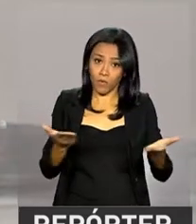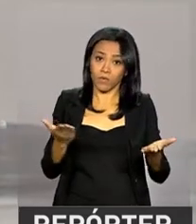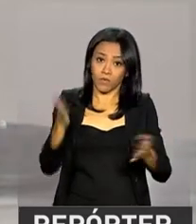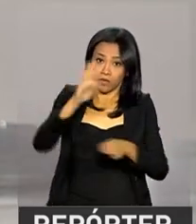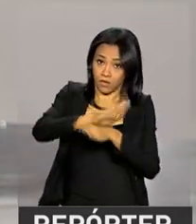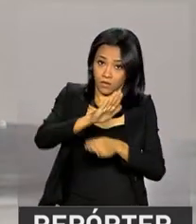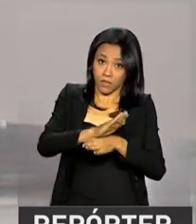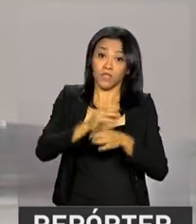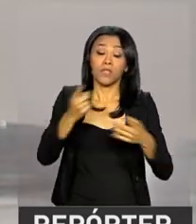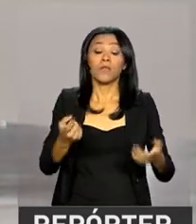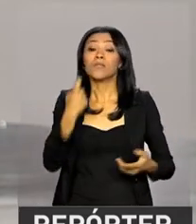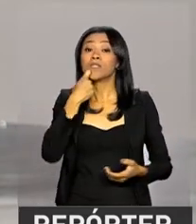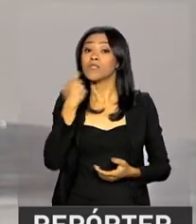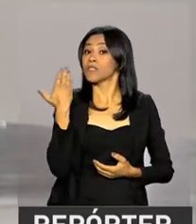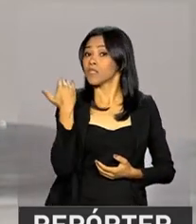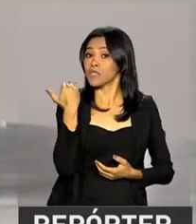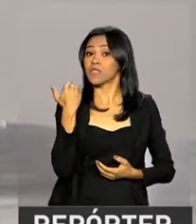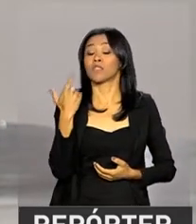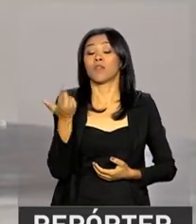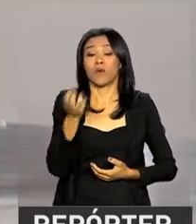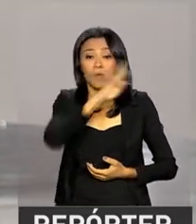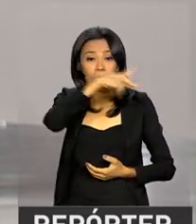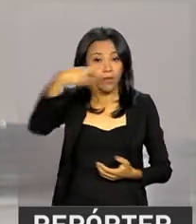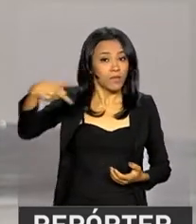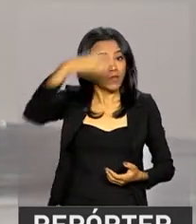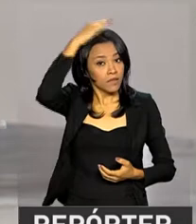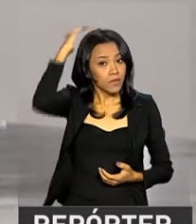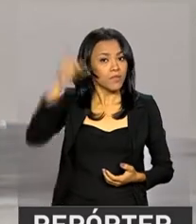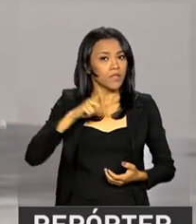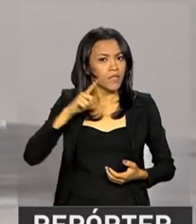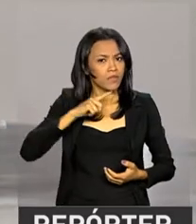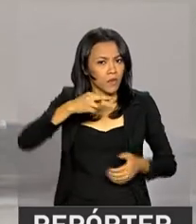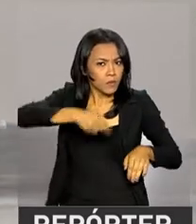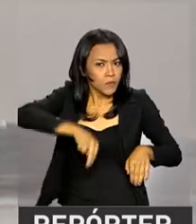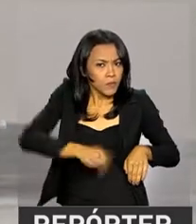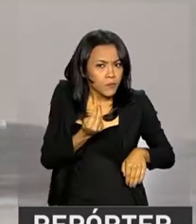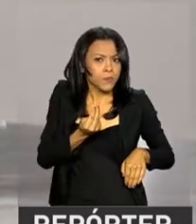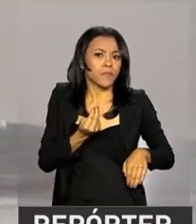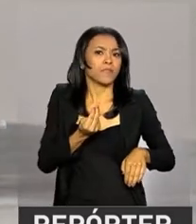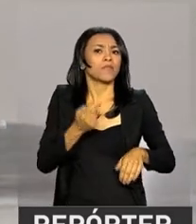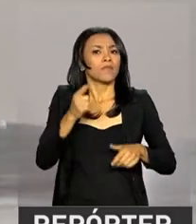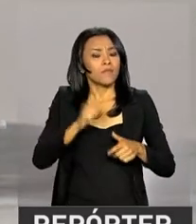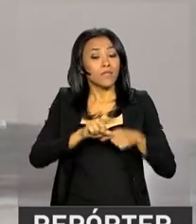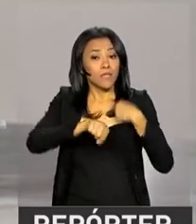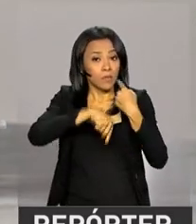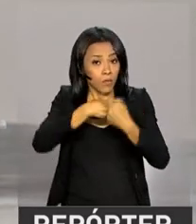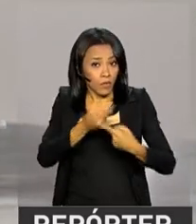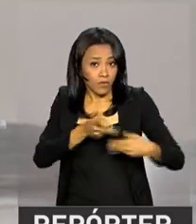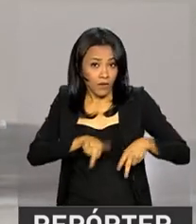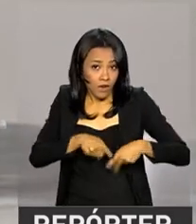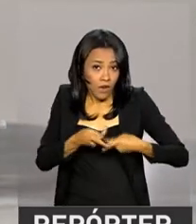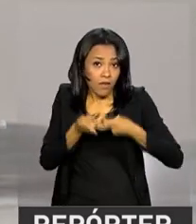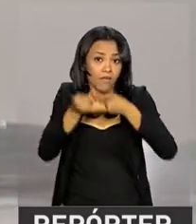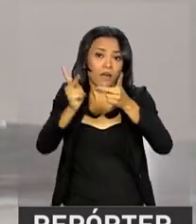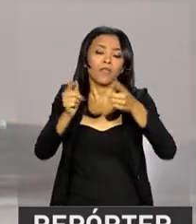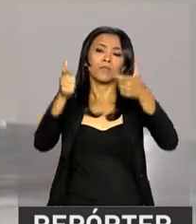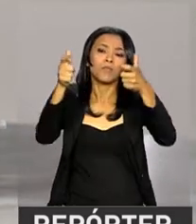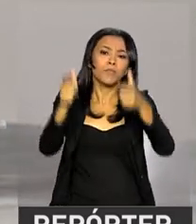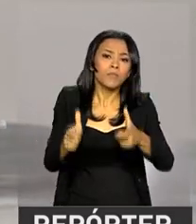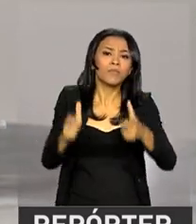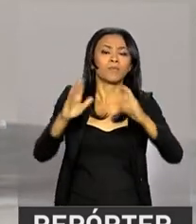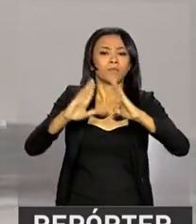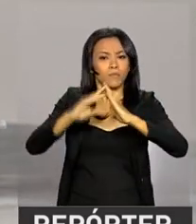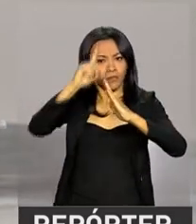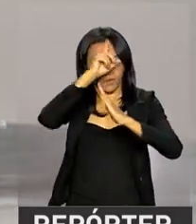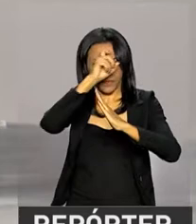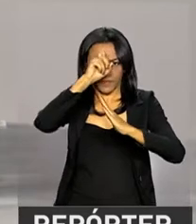sexta-feira, o presidente passou por uma cirurgia de desobstrução da uretra. Em seguida, foi encaminhado para a unidade de